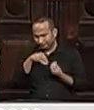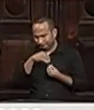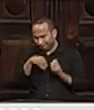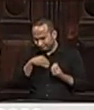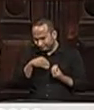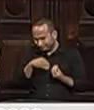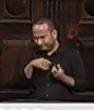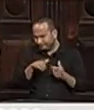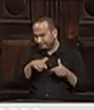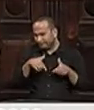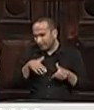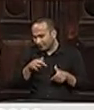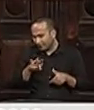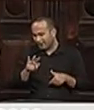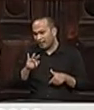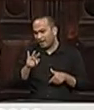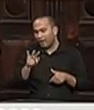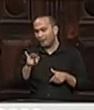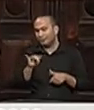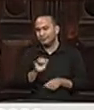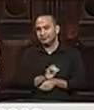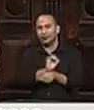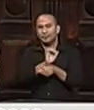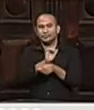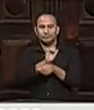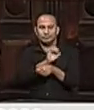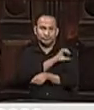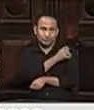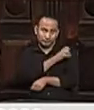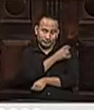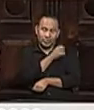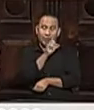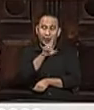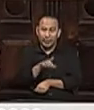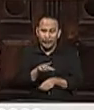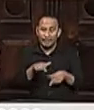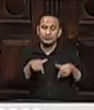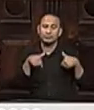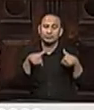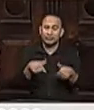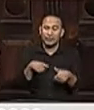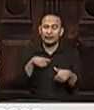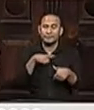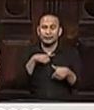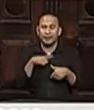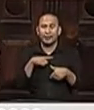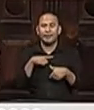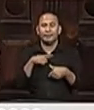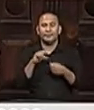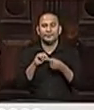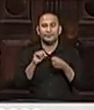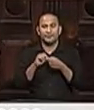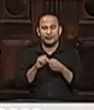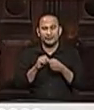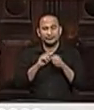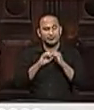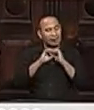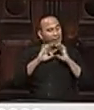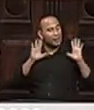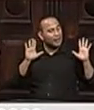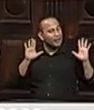intervenção federal imediata no estado do Rio de Janeiro. Essas são as situações que têm que ser colocadas com franqueza e com